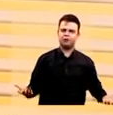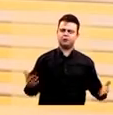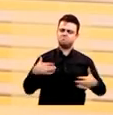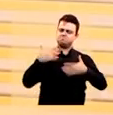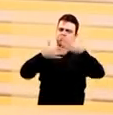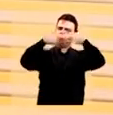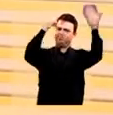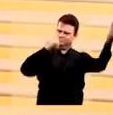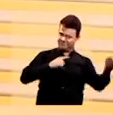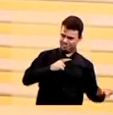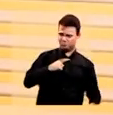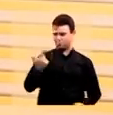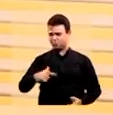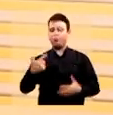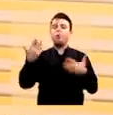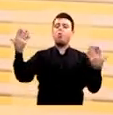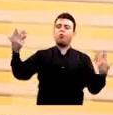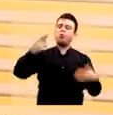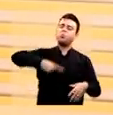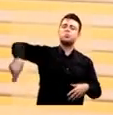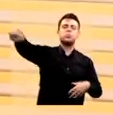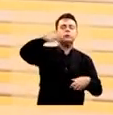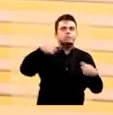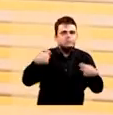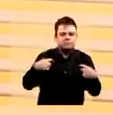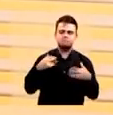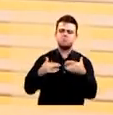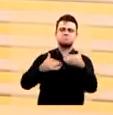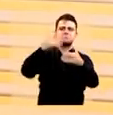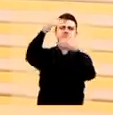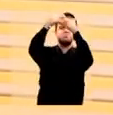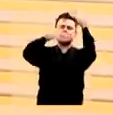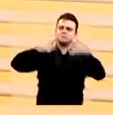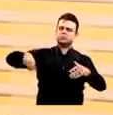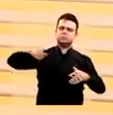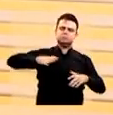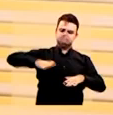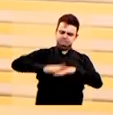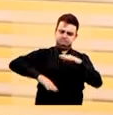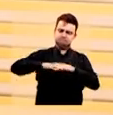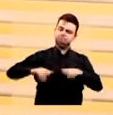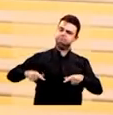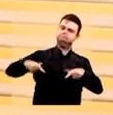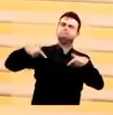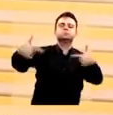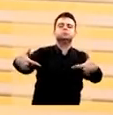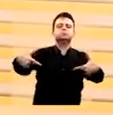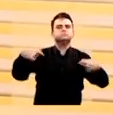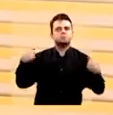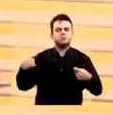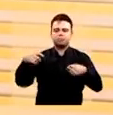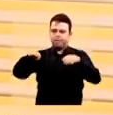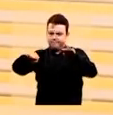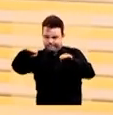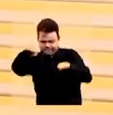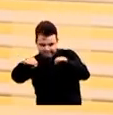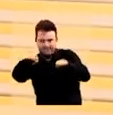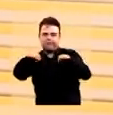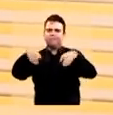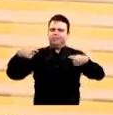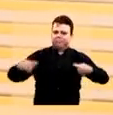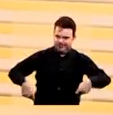afirmativas, até que ponto você acha que a gente vai precisar desse tipo de ação para encontrar o